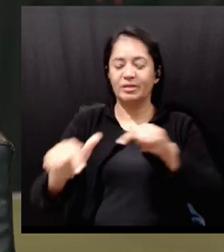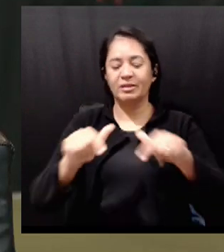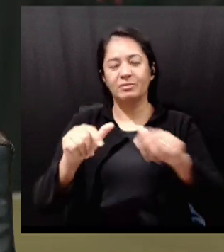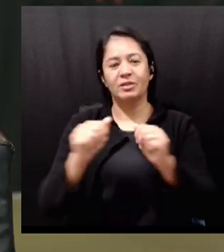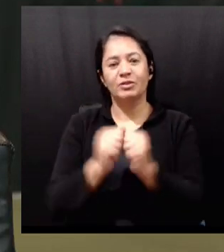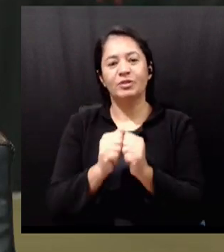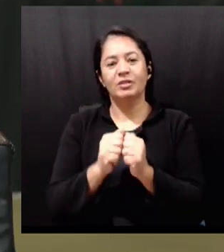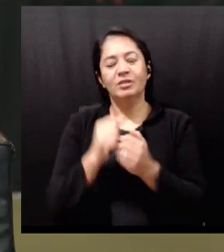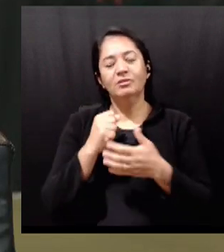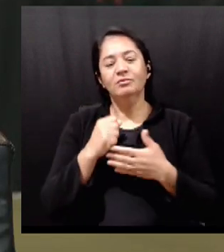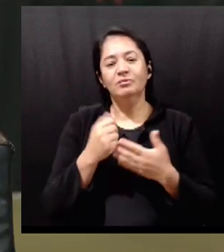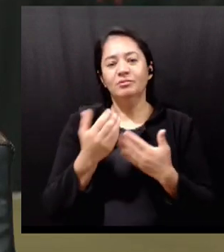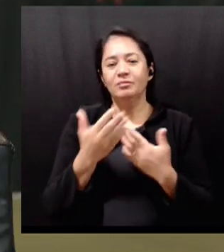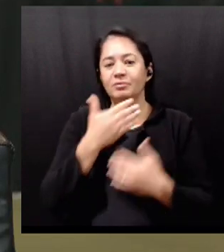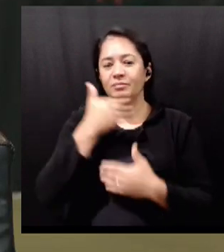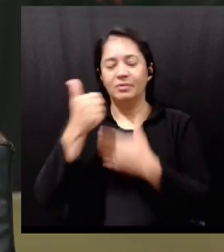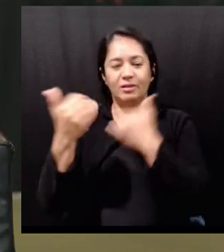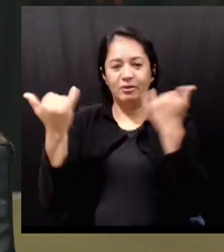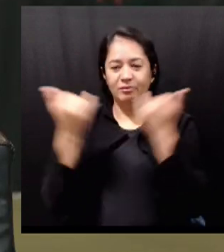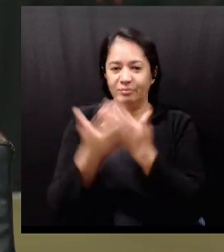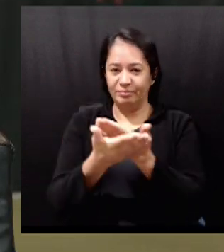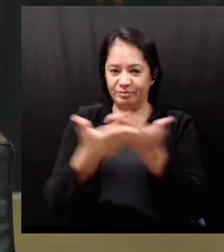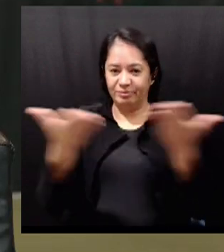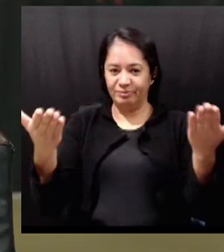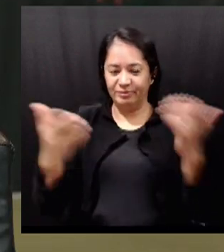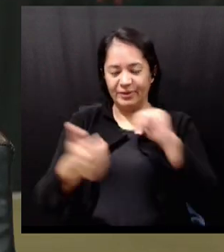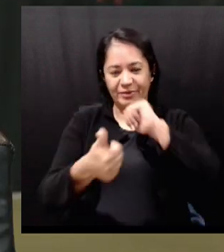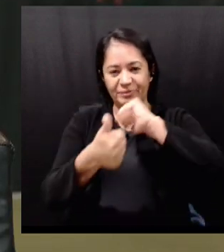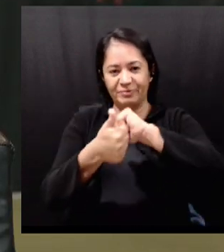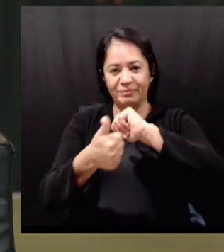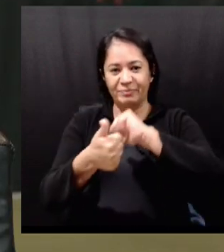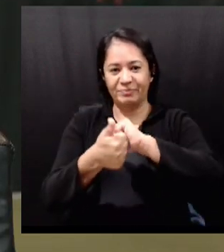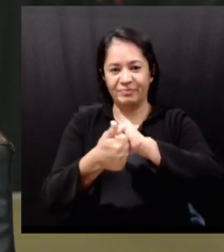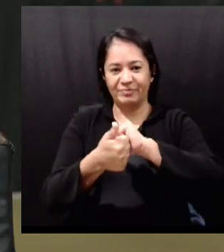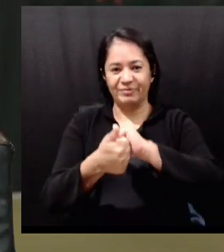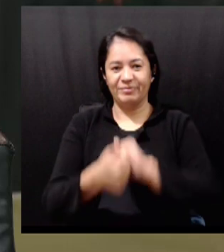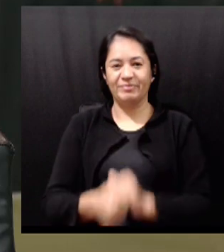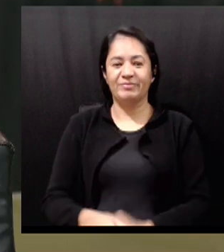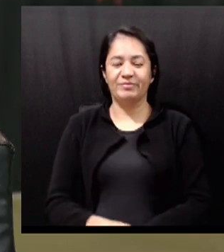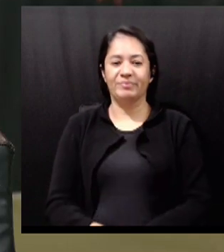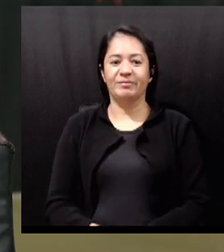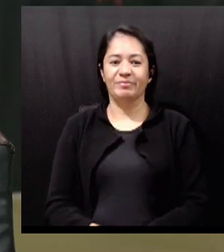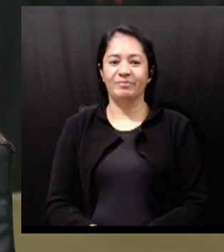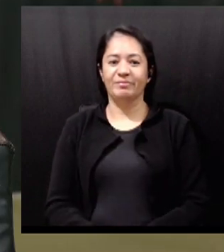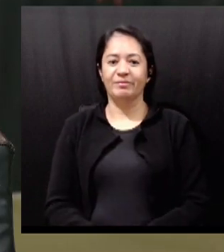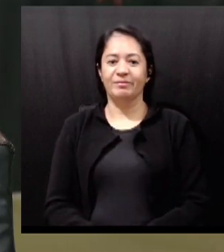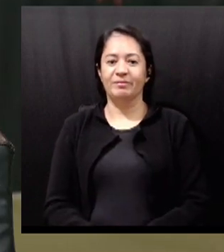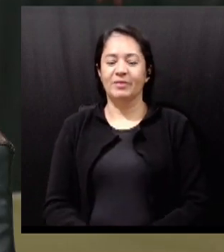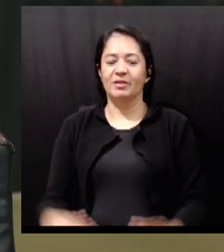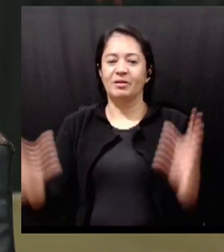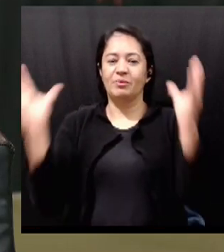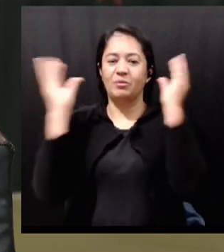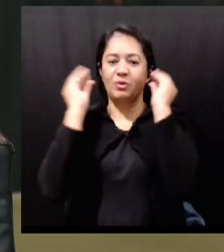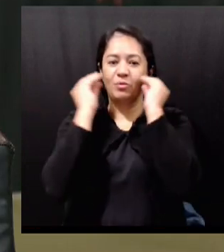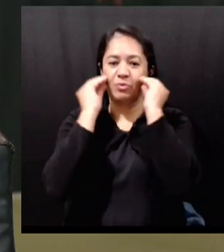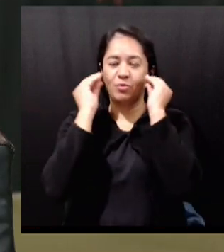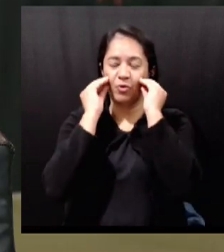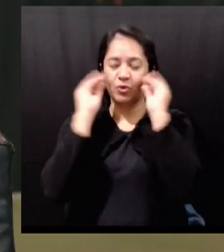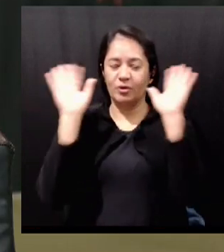a melhor informação com qualidade para você aqui na TV Câmara. Valeu? Beijo grande, fica com Deus, um final de